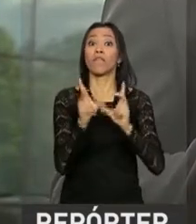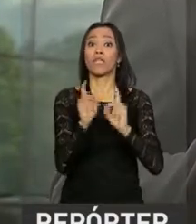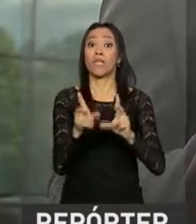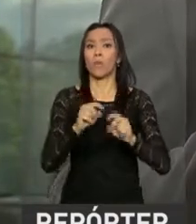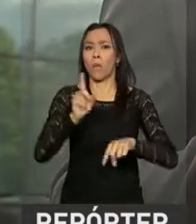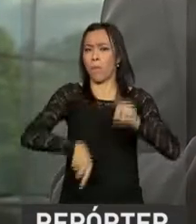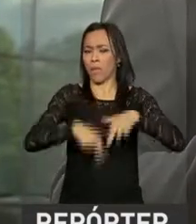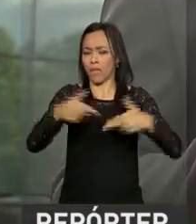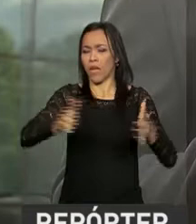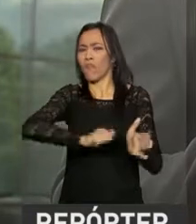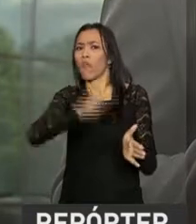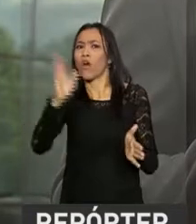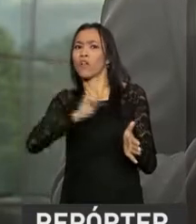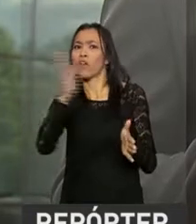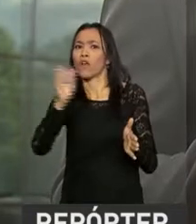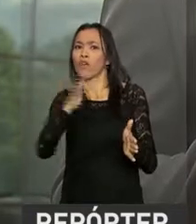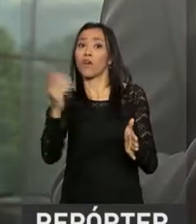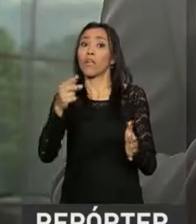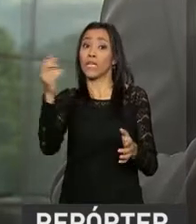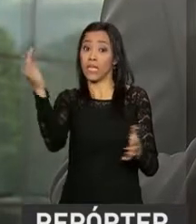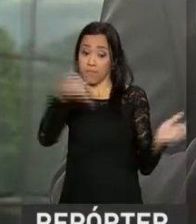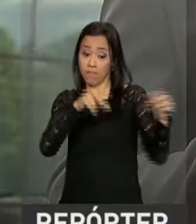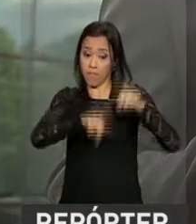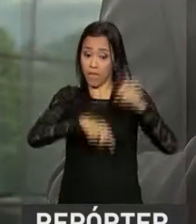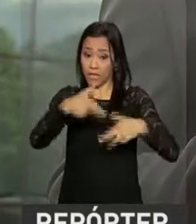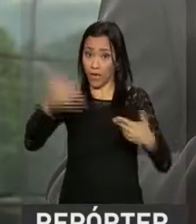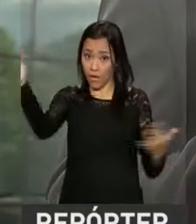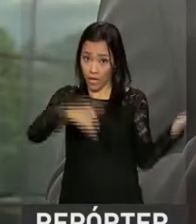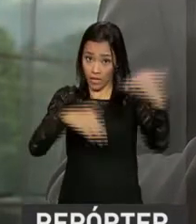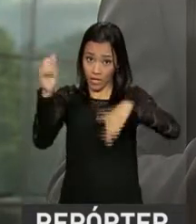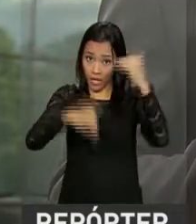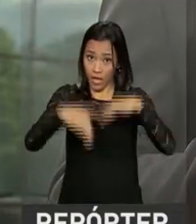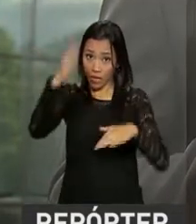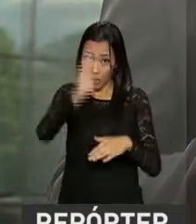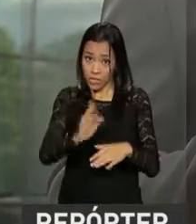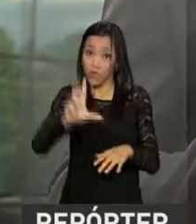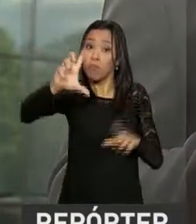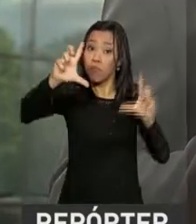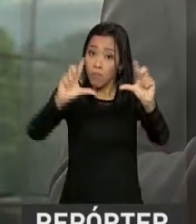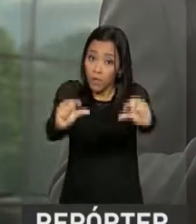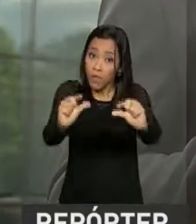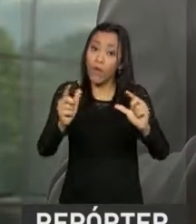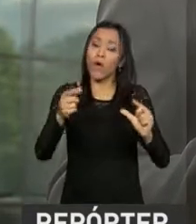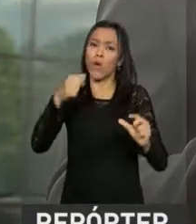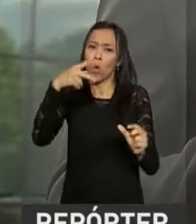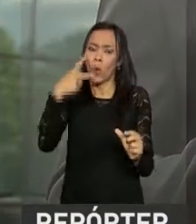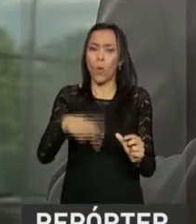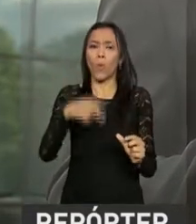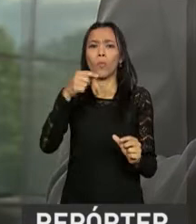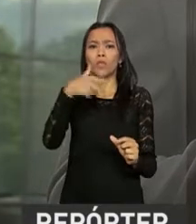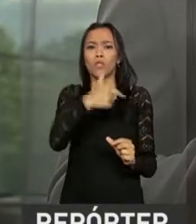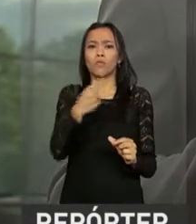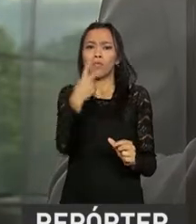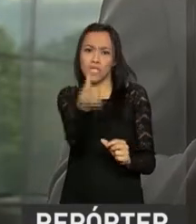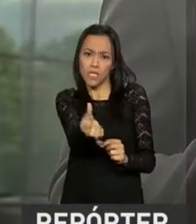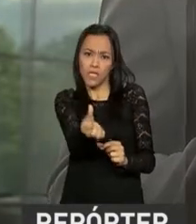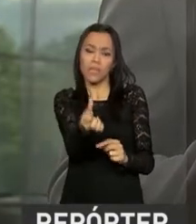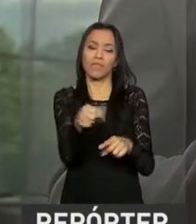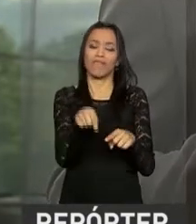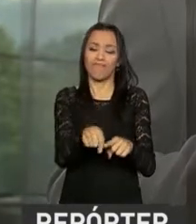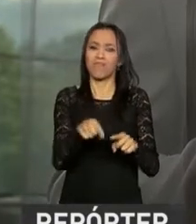mercadorias e importar menos em 2016 entre as grandes economias o país foi o que mais aumentou as exportações